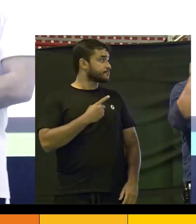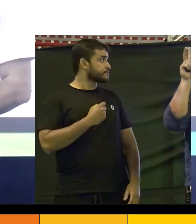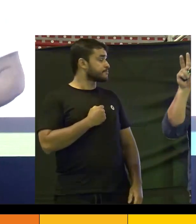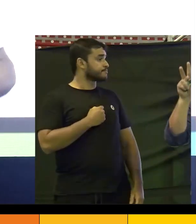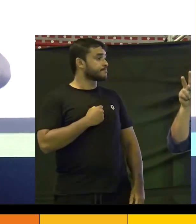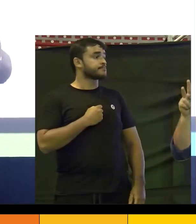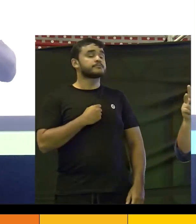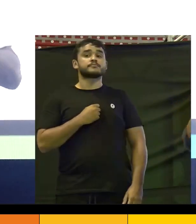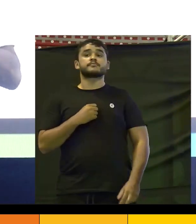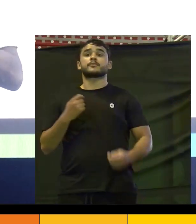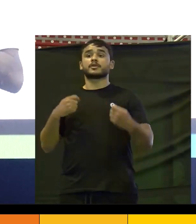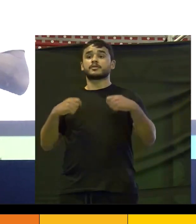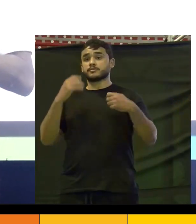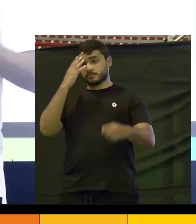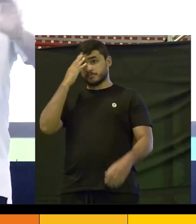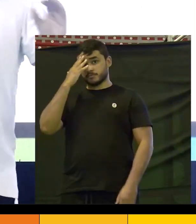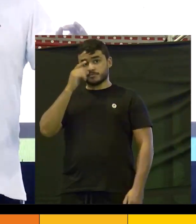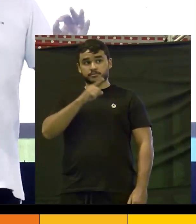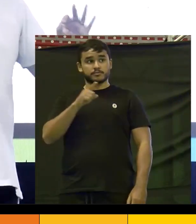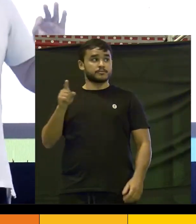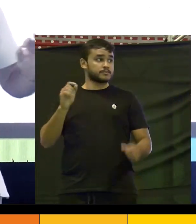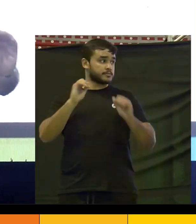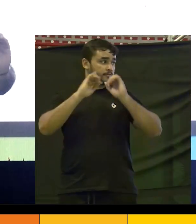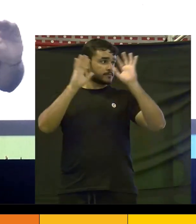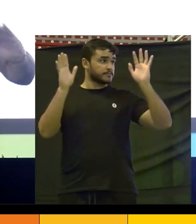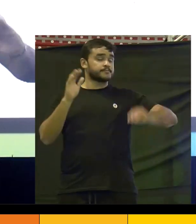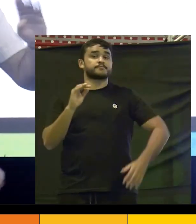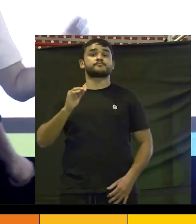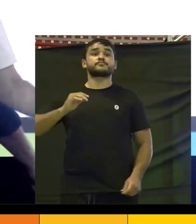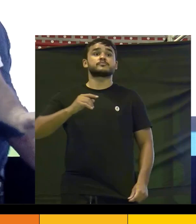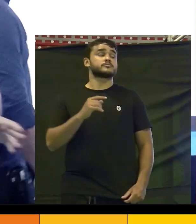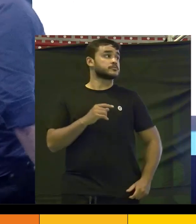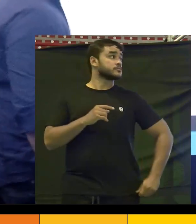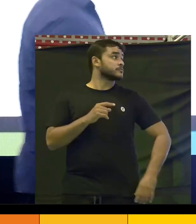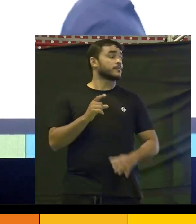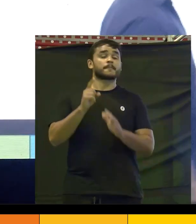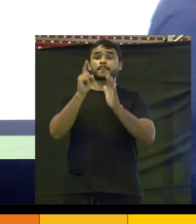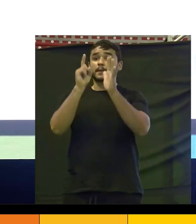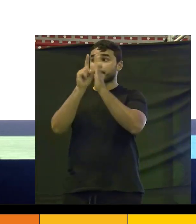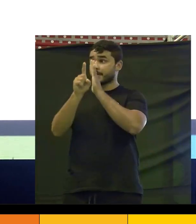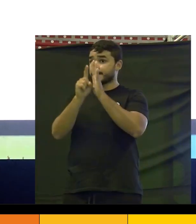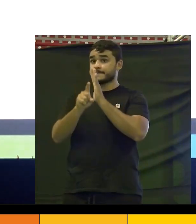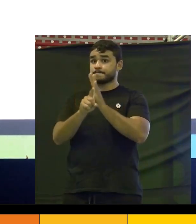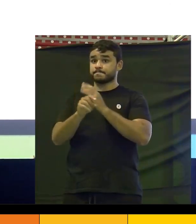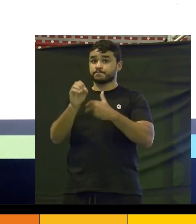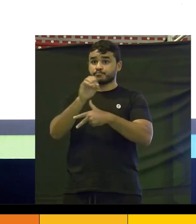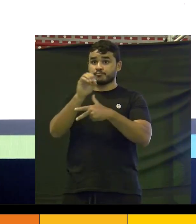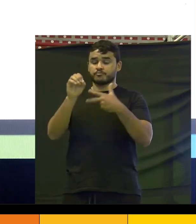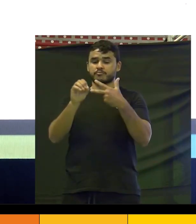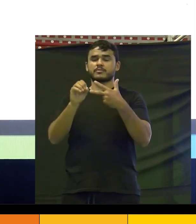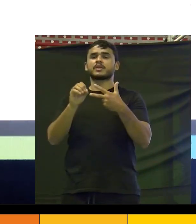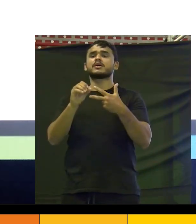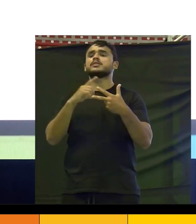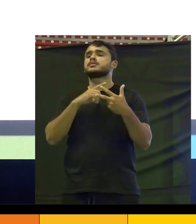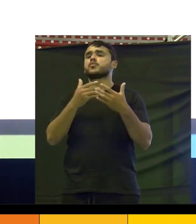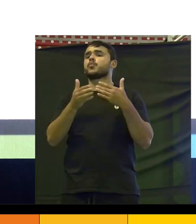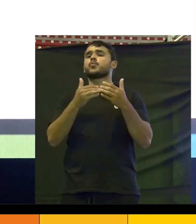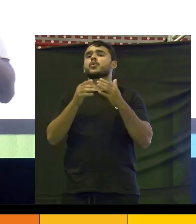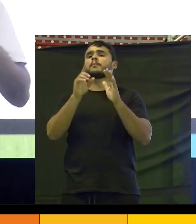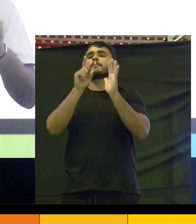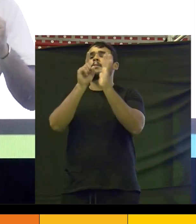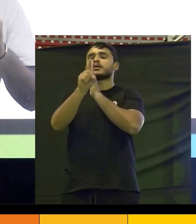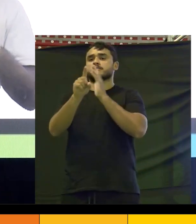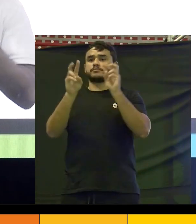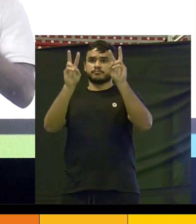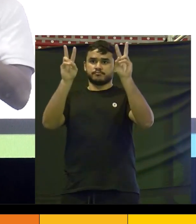vocês interpretarem direitinho na hora da leitura. Toda a questão do Enem, nós chamamos item, né? No Enem, ela é dividida em